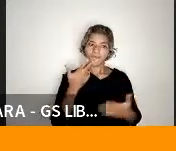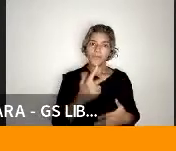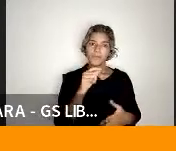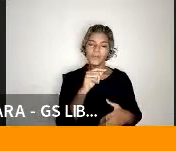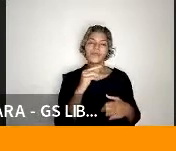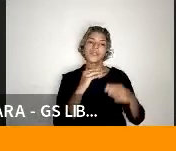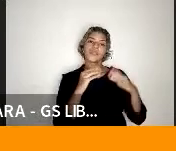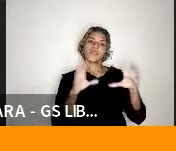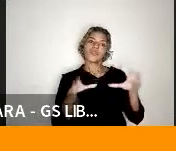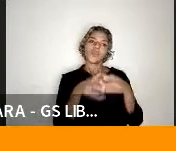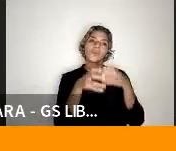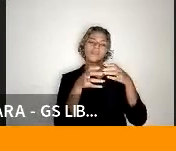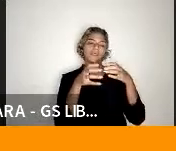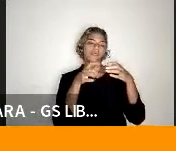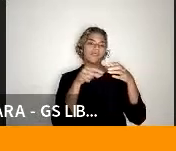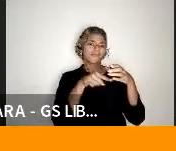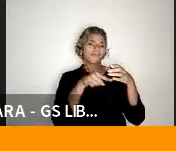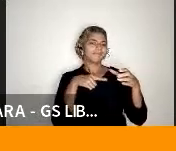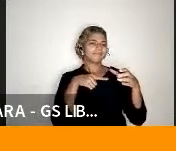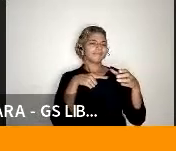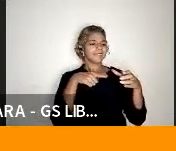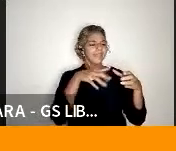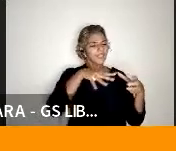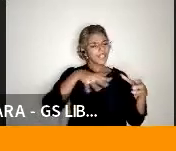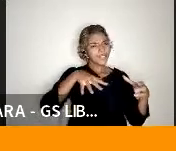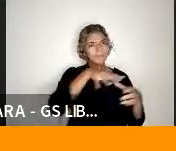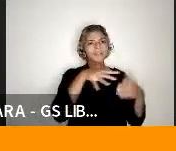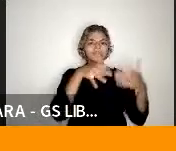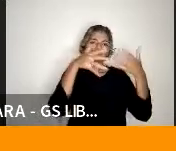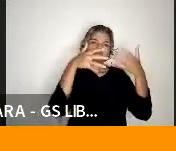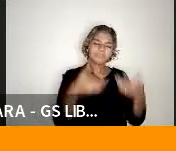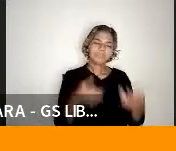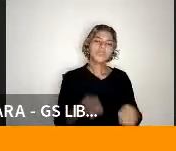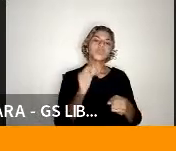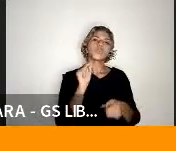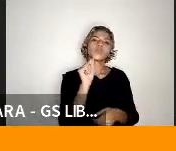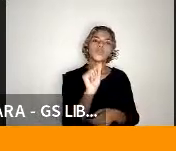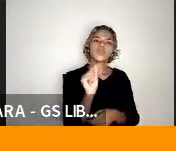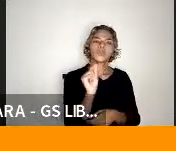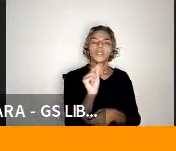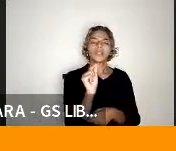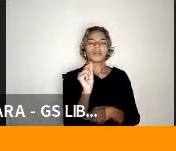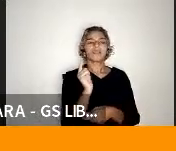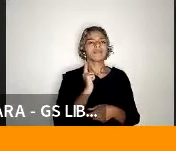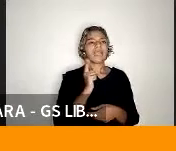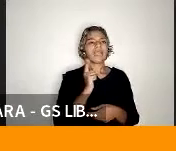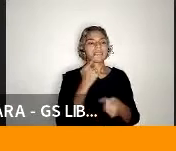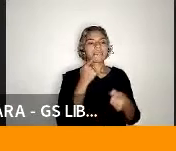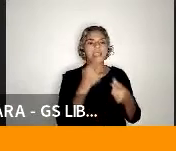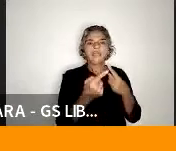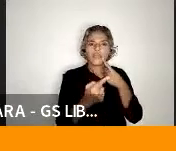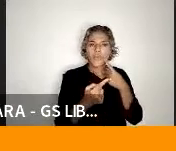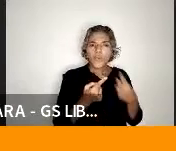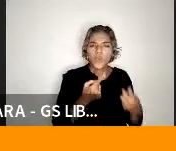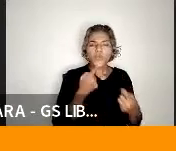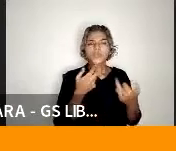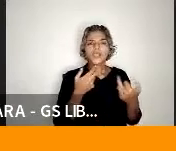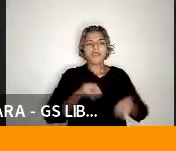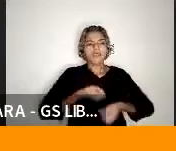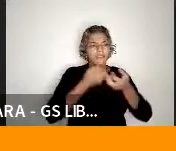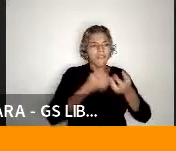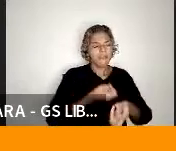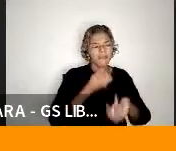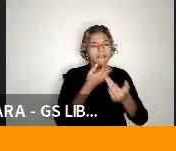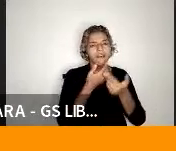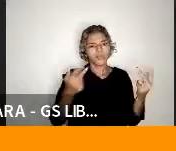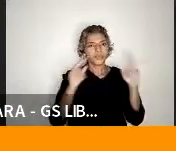tem sido muito um espaço que tem recebido, né, constantemente denúncias, relatos, e o nosso